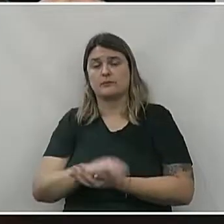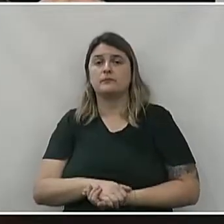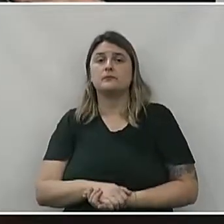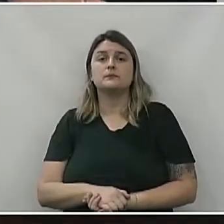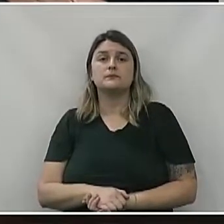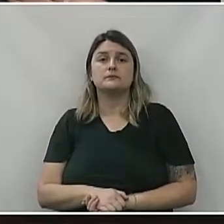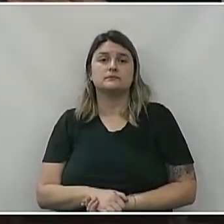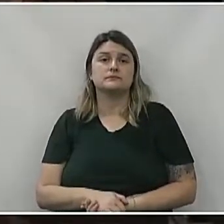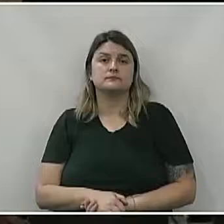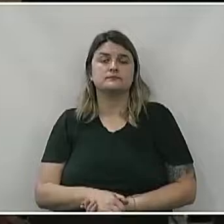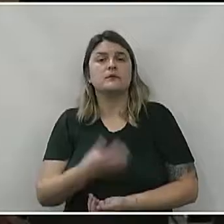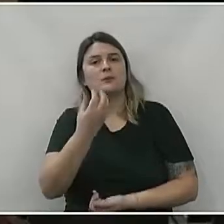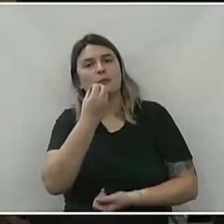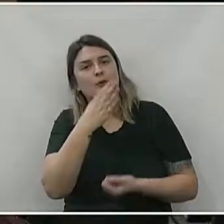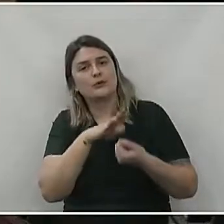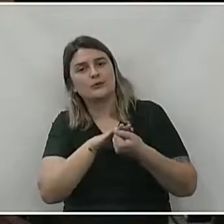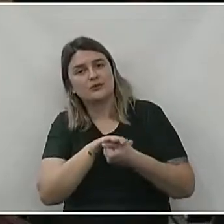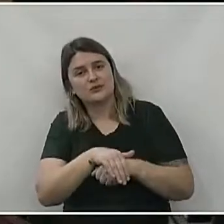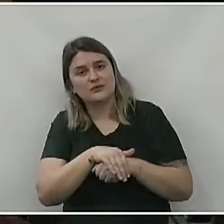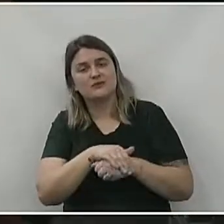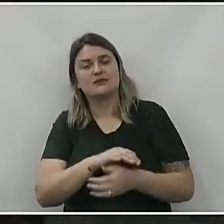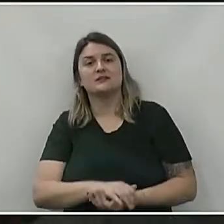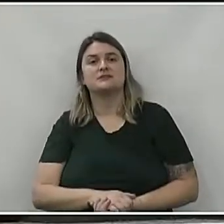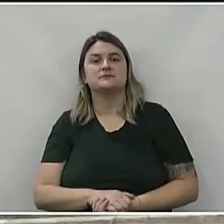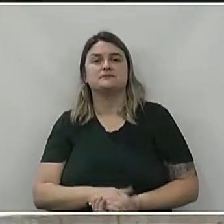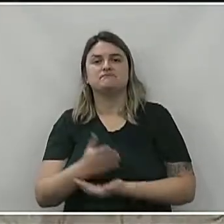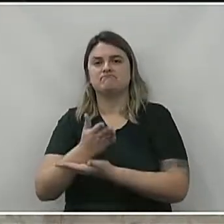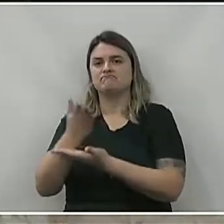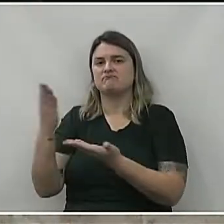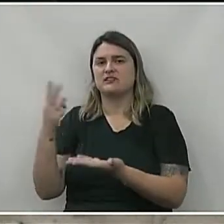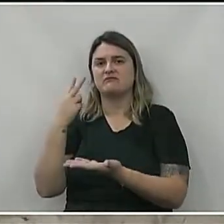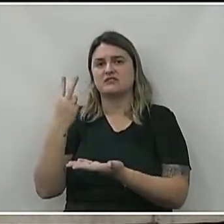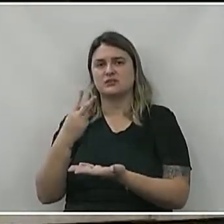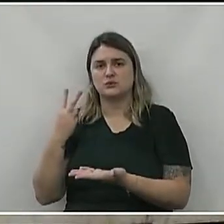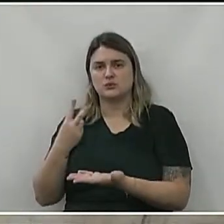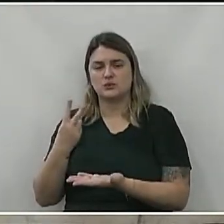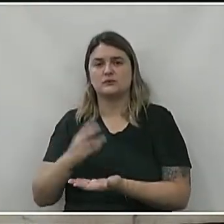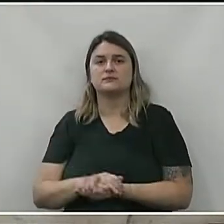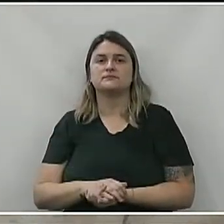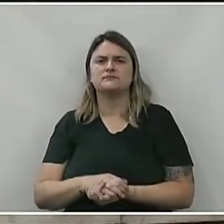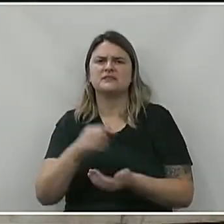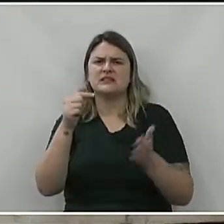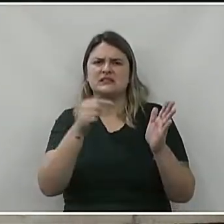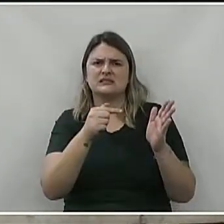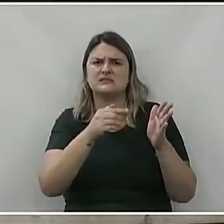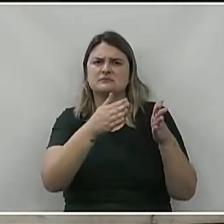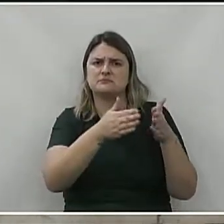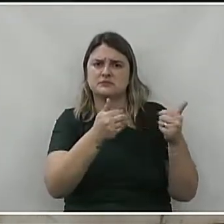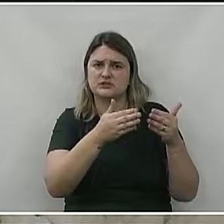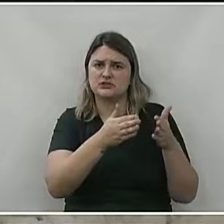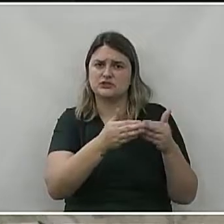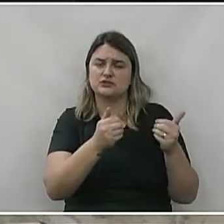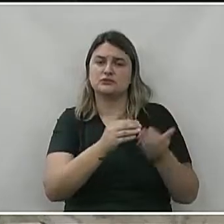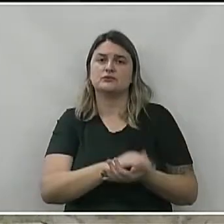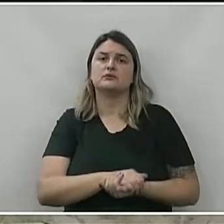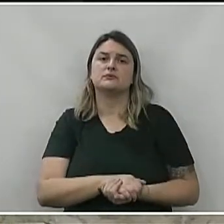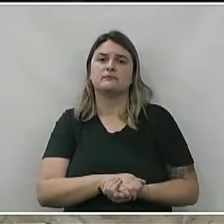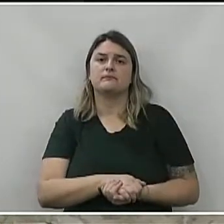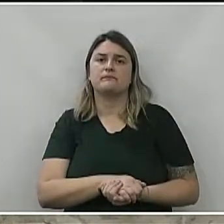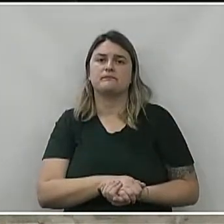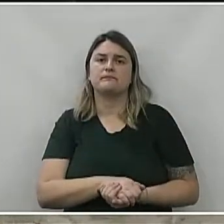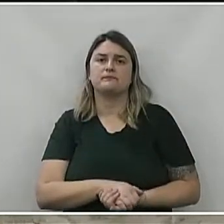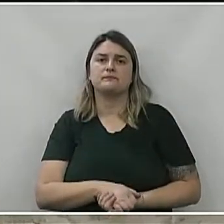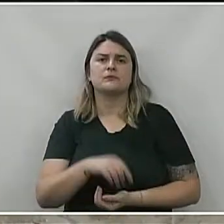Godoy. Boa noite, presidente. Boa noite, nobres vereadores. Com relação a esse requerimento,